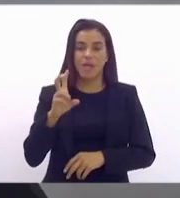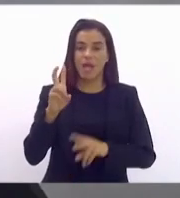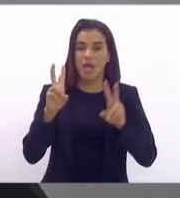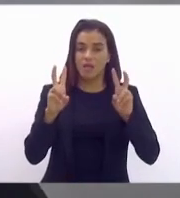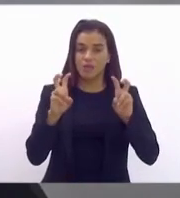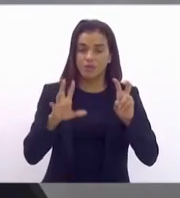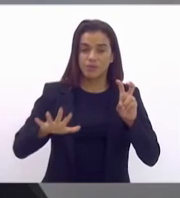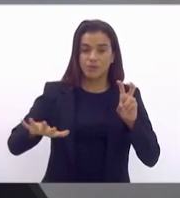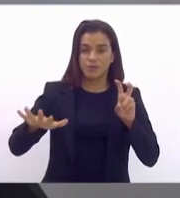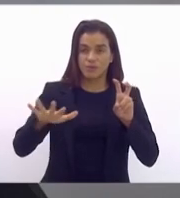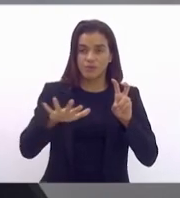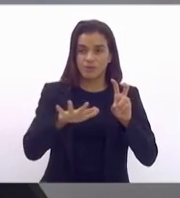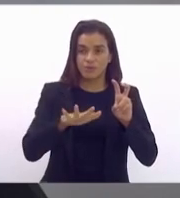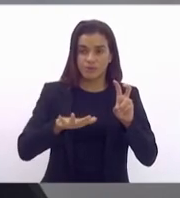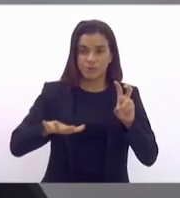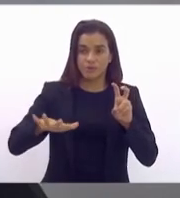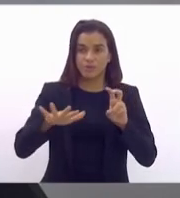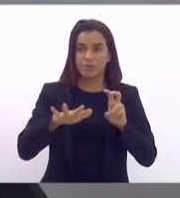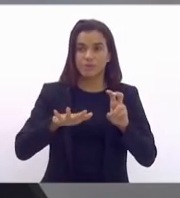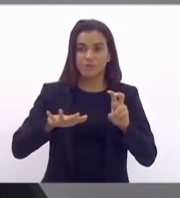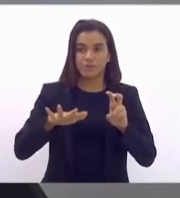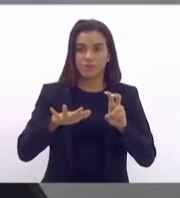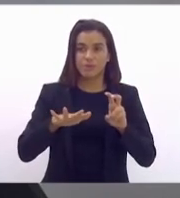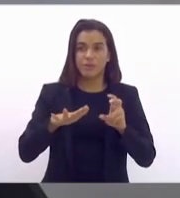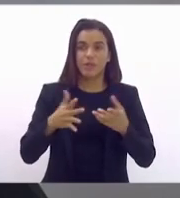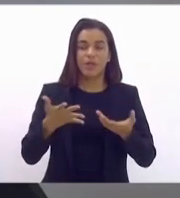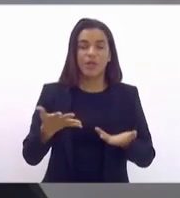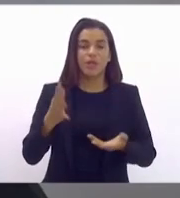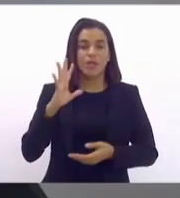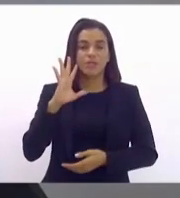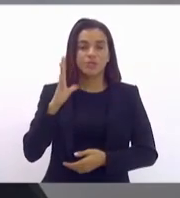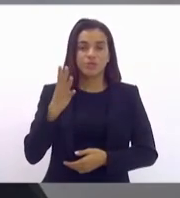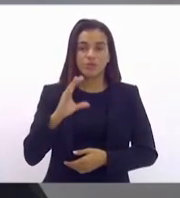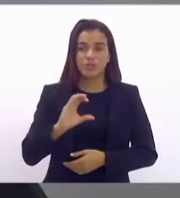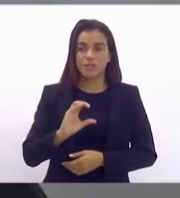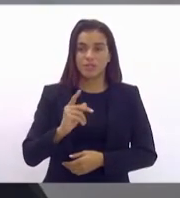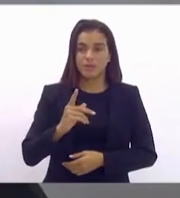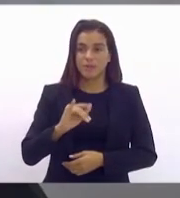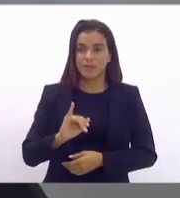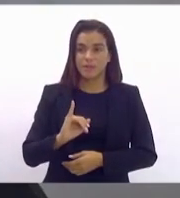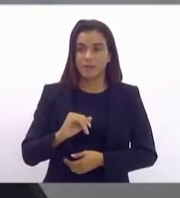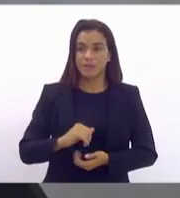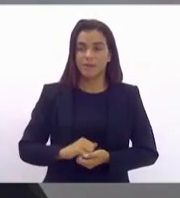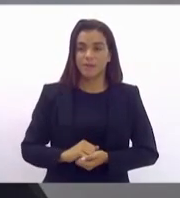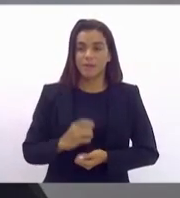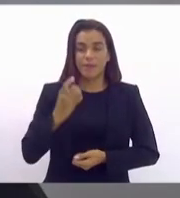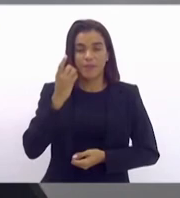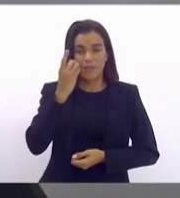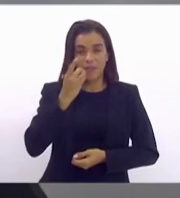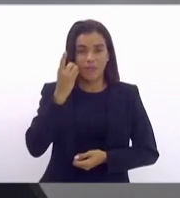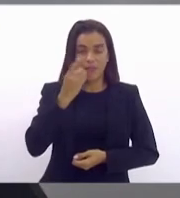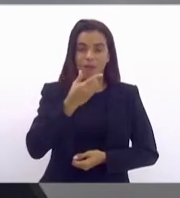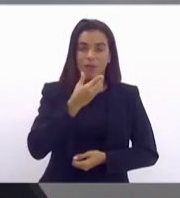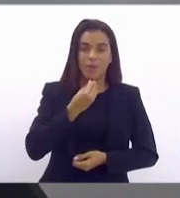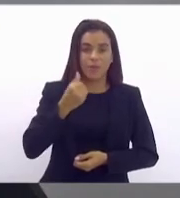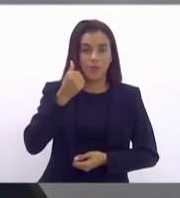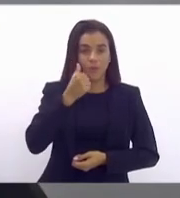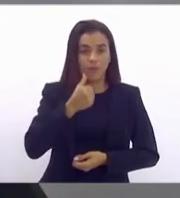gerais e rumos da CPI. Bom, deputados e deputadas,